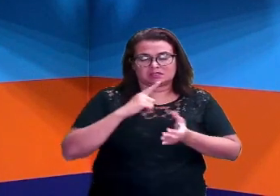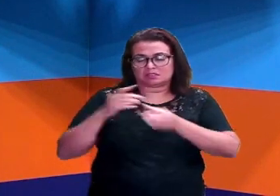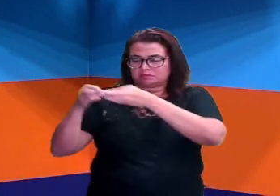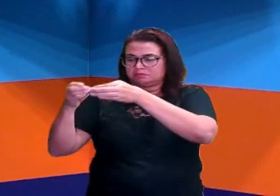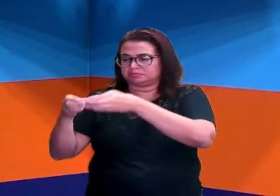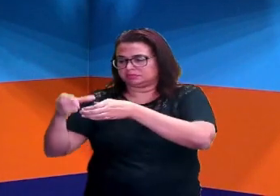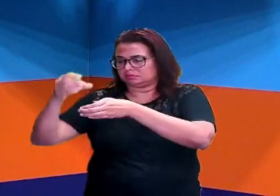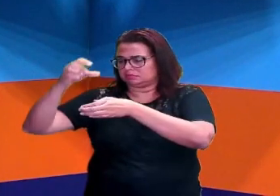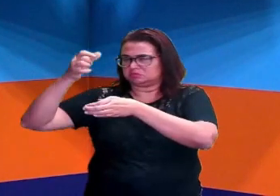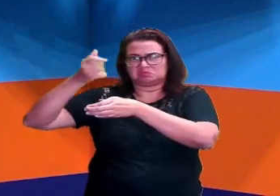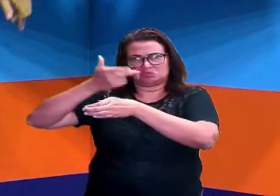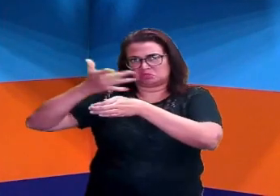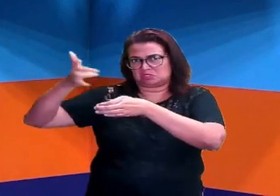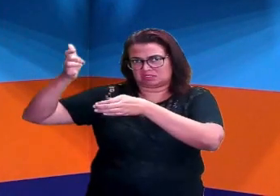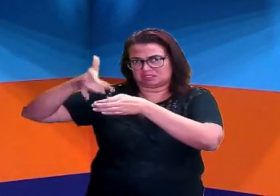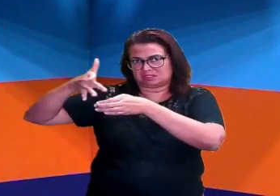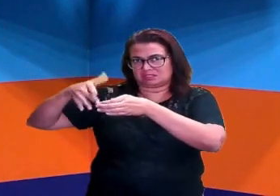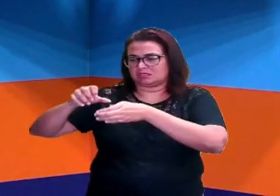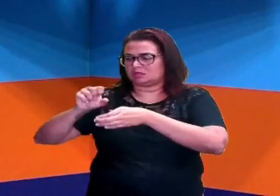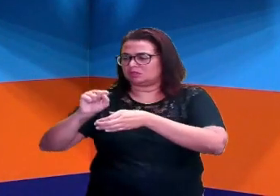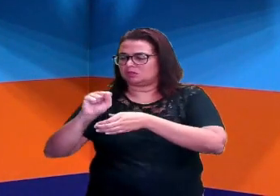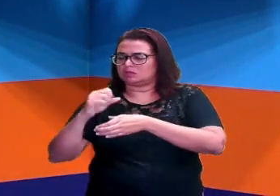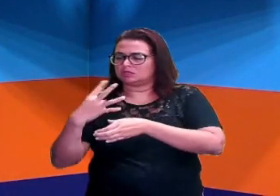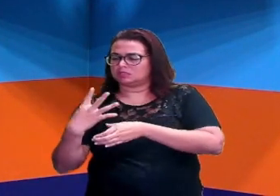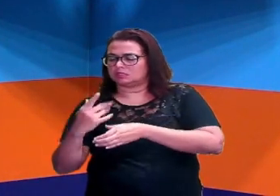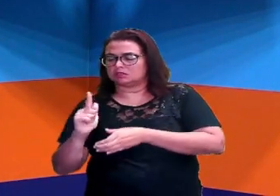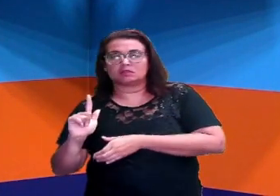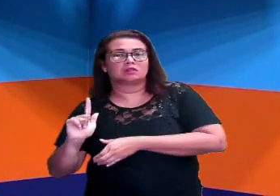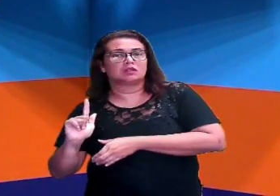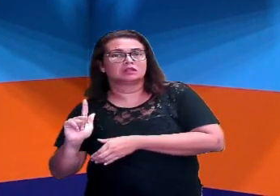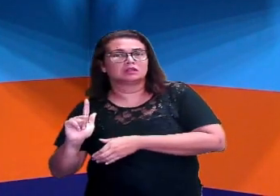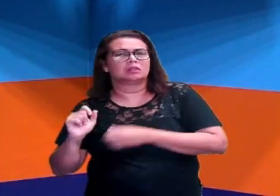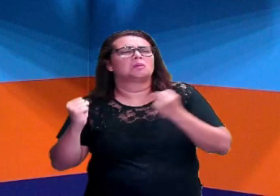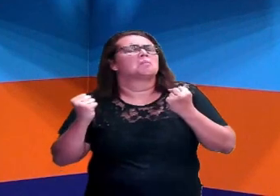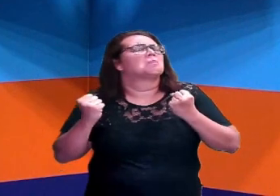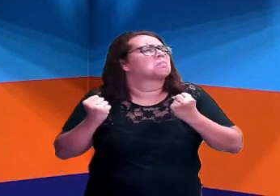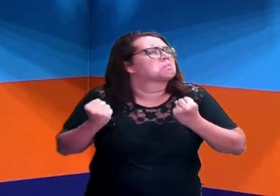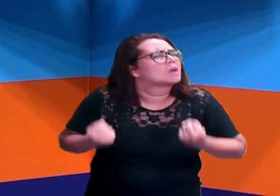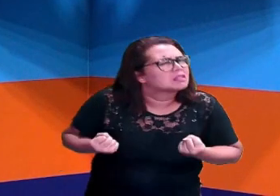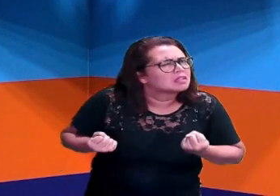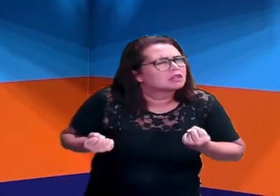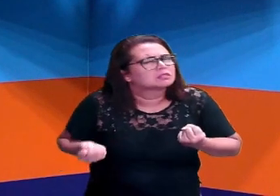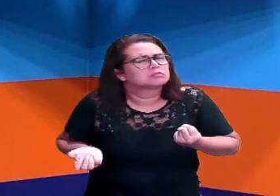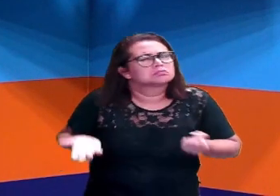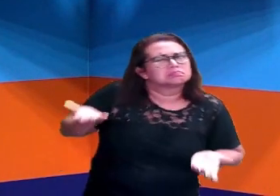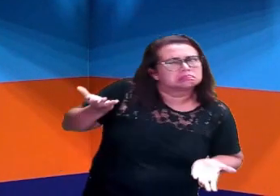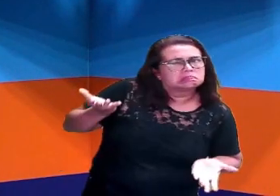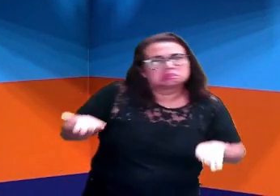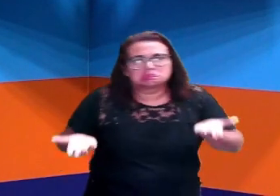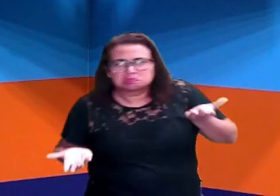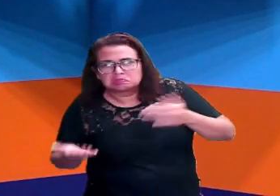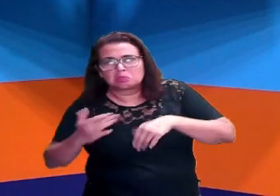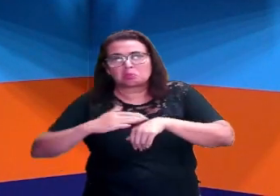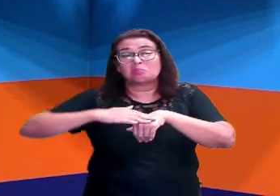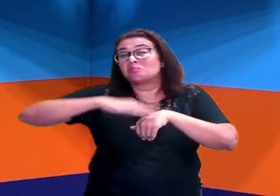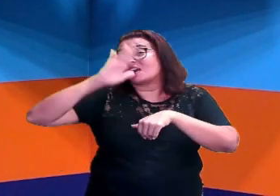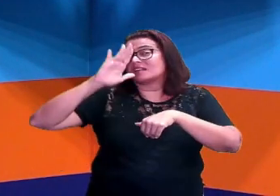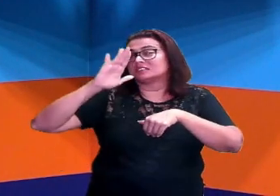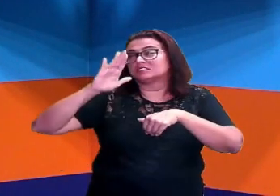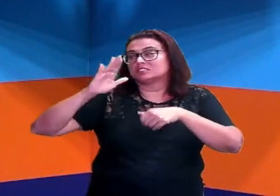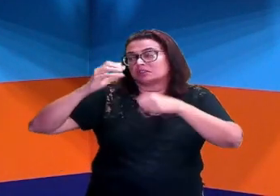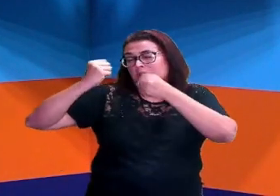objetos dentro do pote, 84 gramas. Qual é o mais pesado e qual é o mais leve? Então, vão